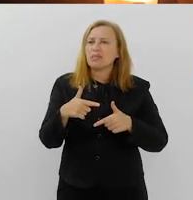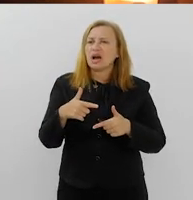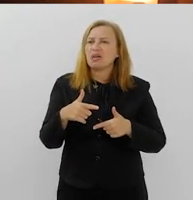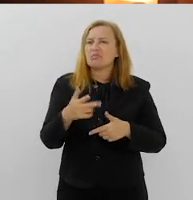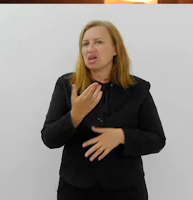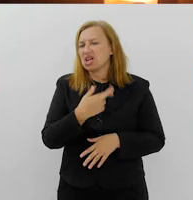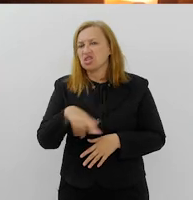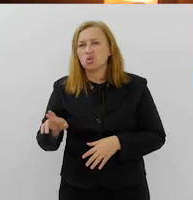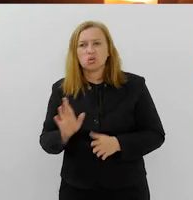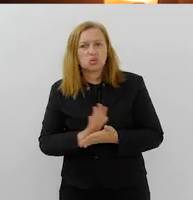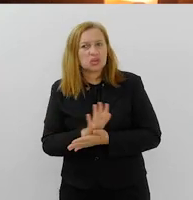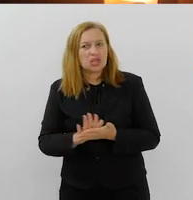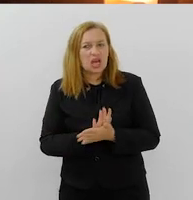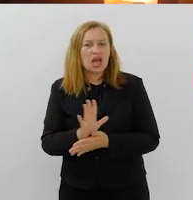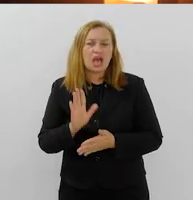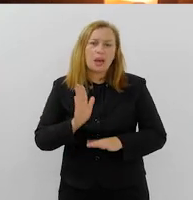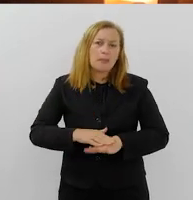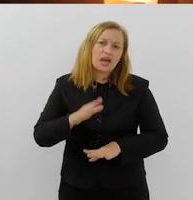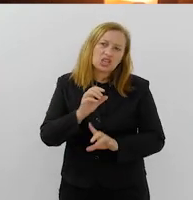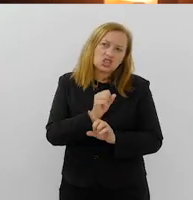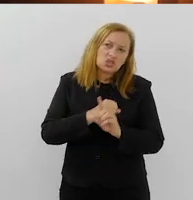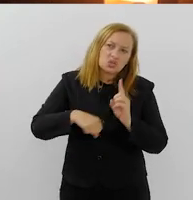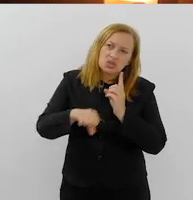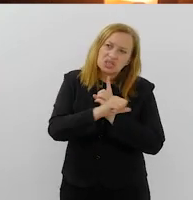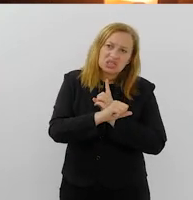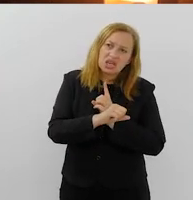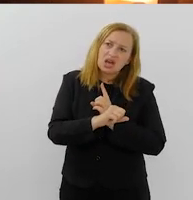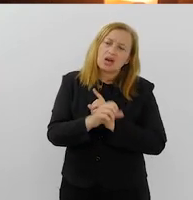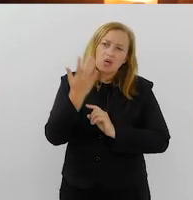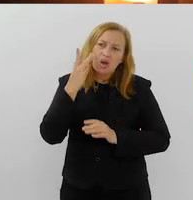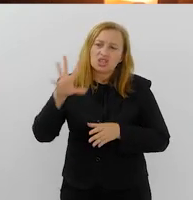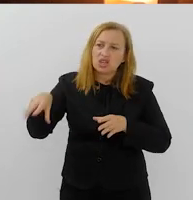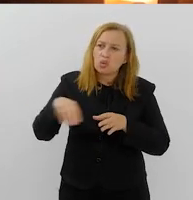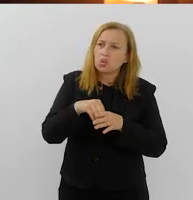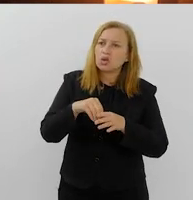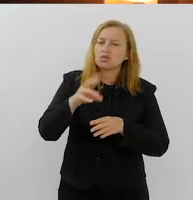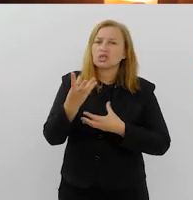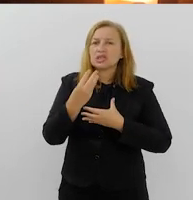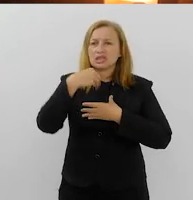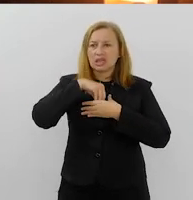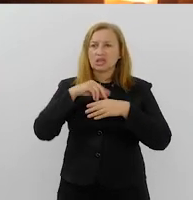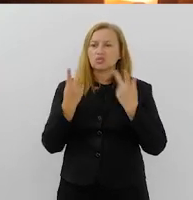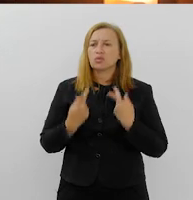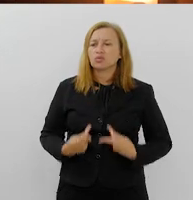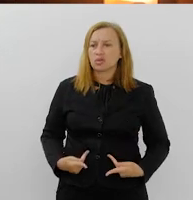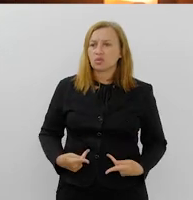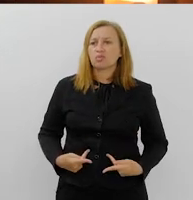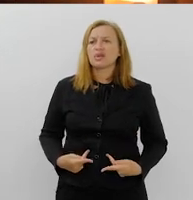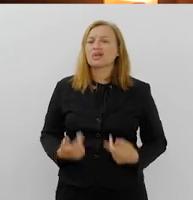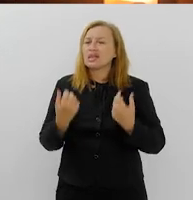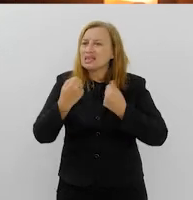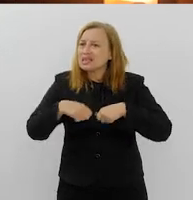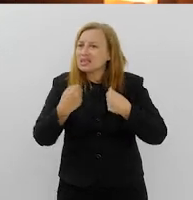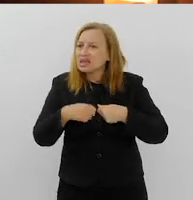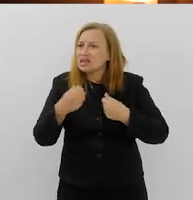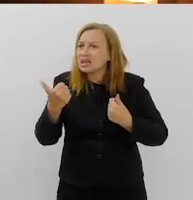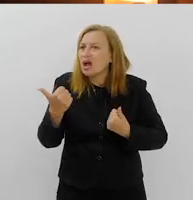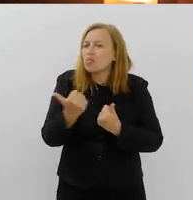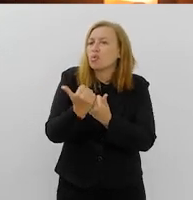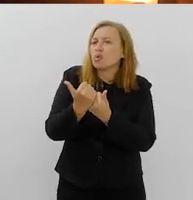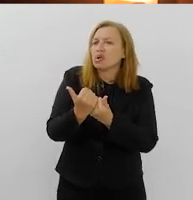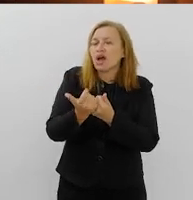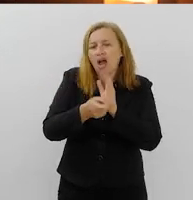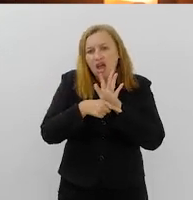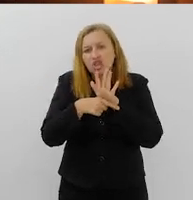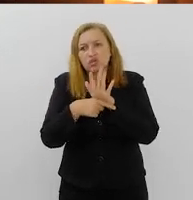trabalho religioso, né? É a parte social. Eu acho que isso aí tem que estar incutido no ser humano. A necessidade de